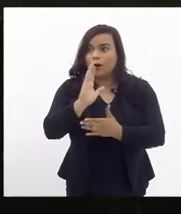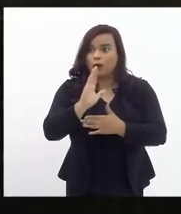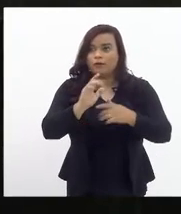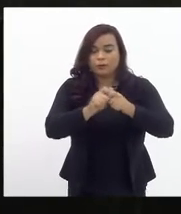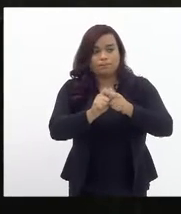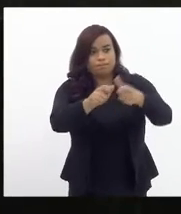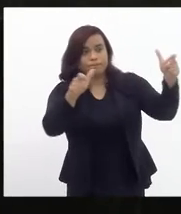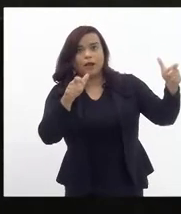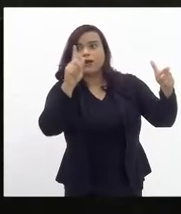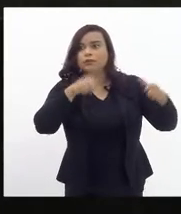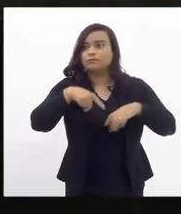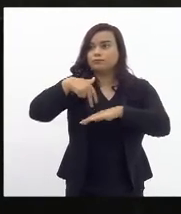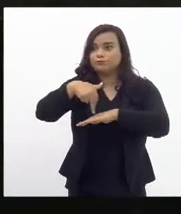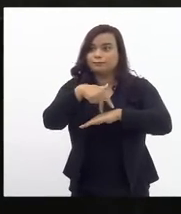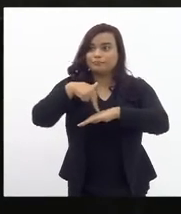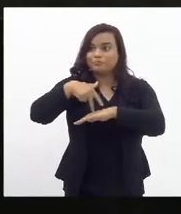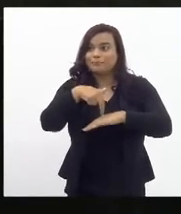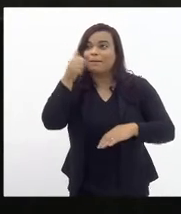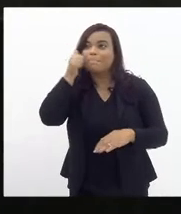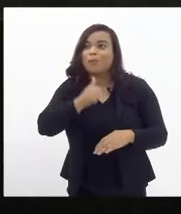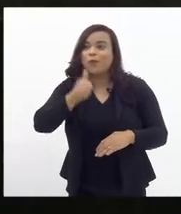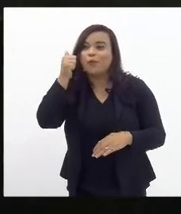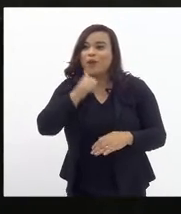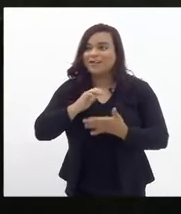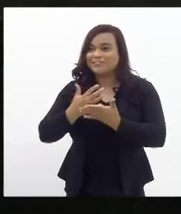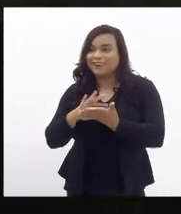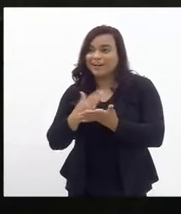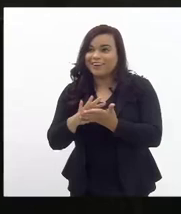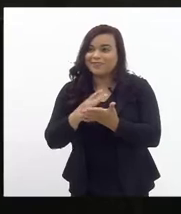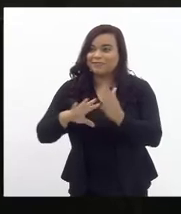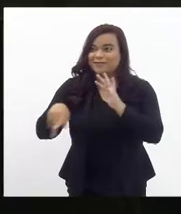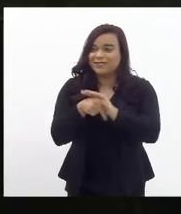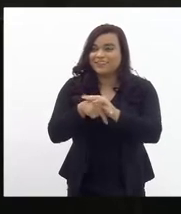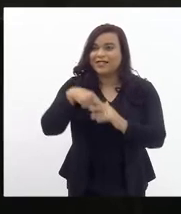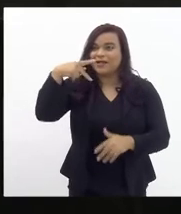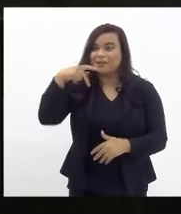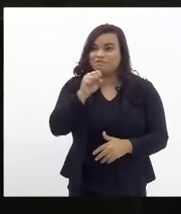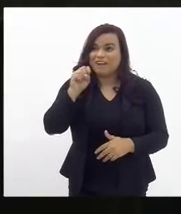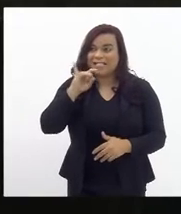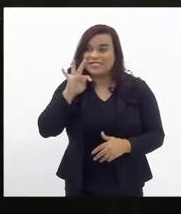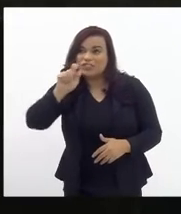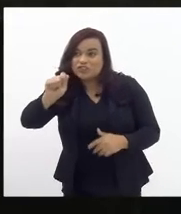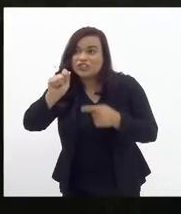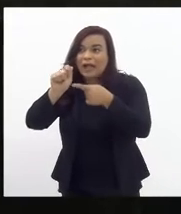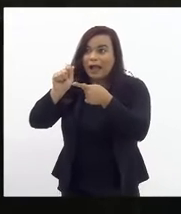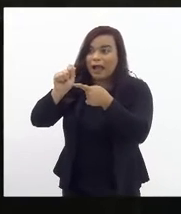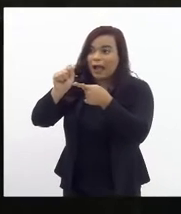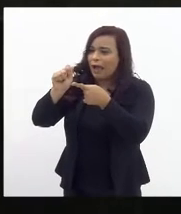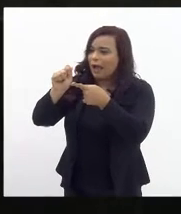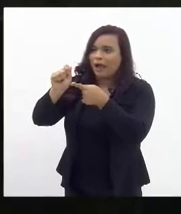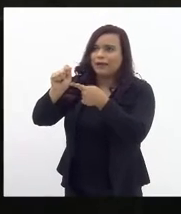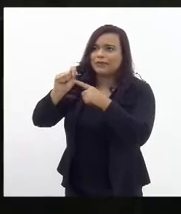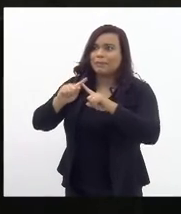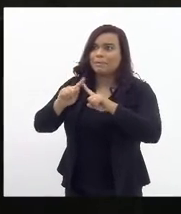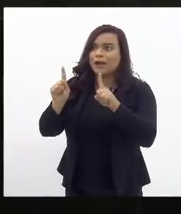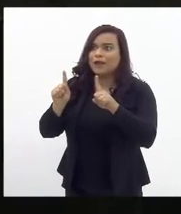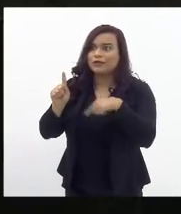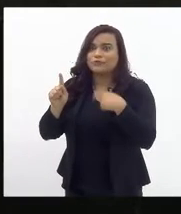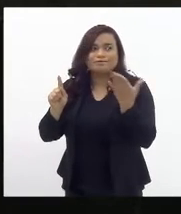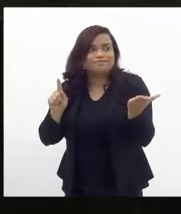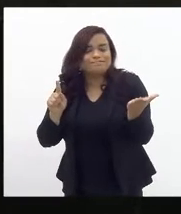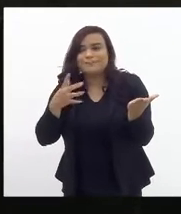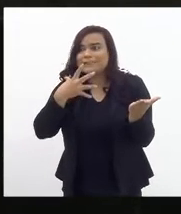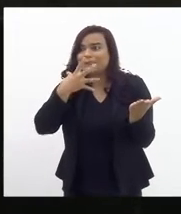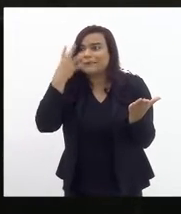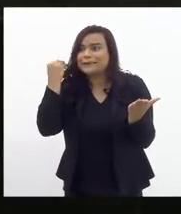nas passistas, porque são a maioria desses personagens, mas também não poderemos diminuir,